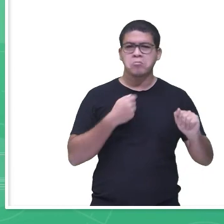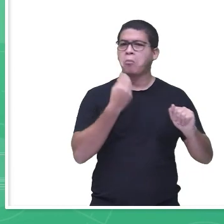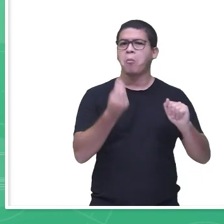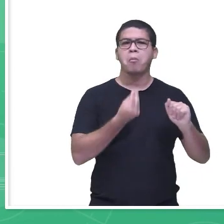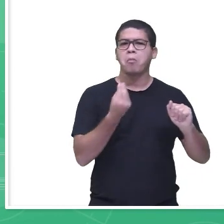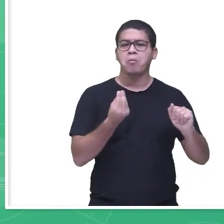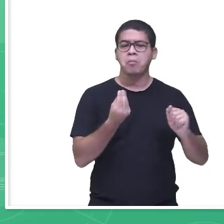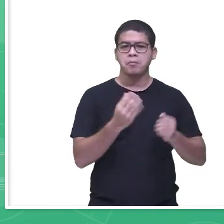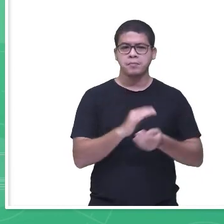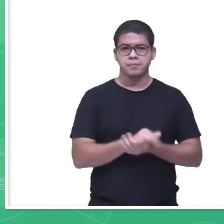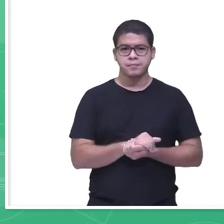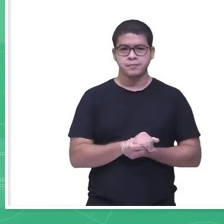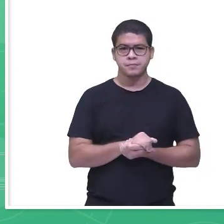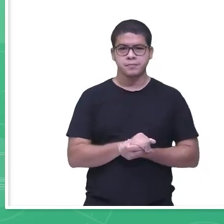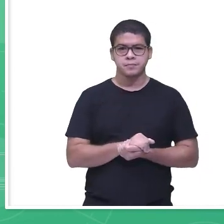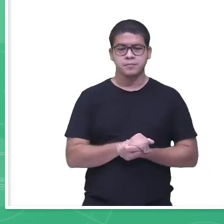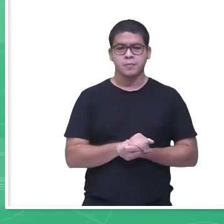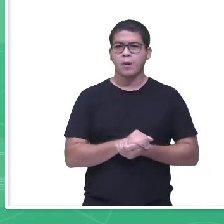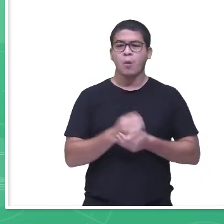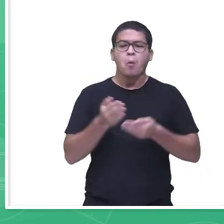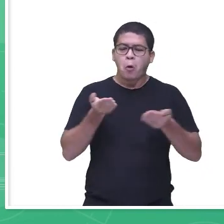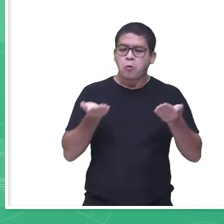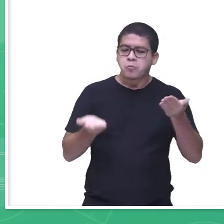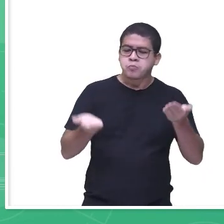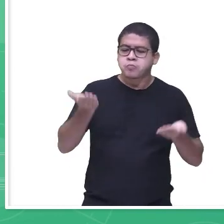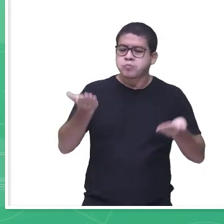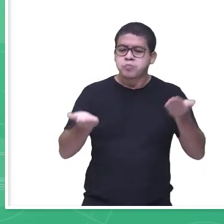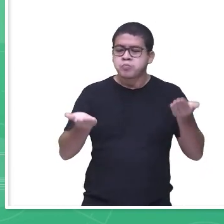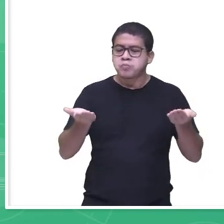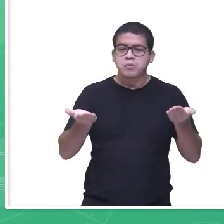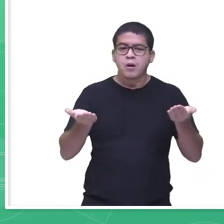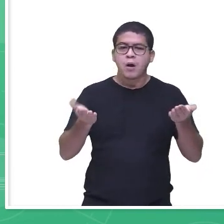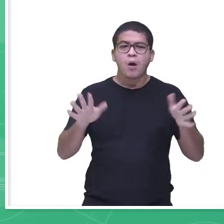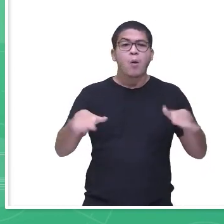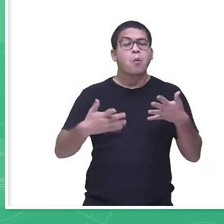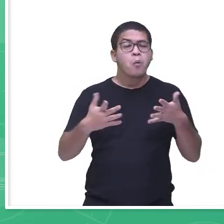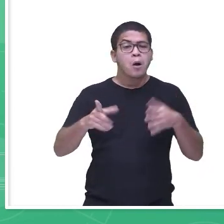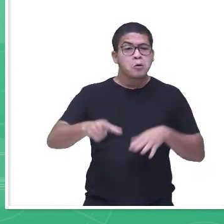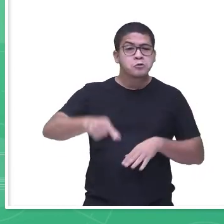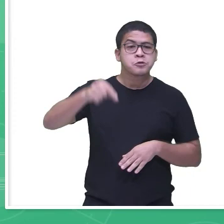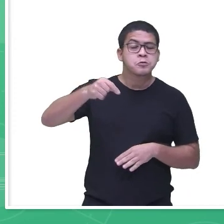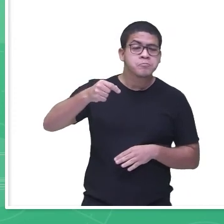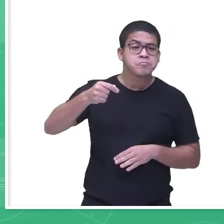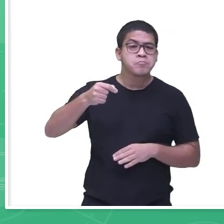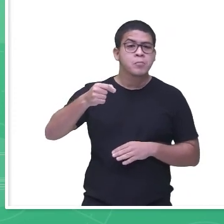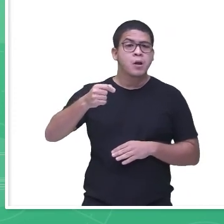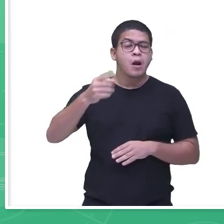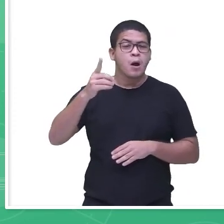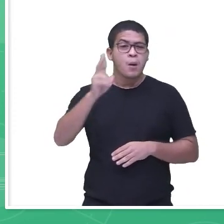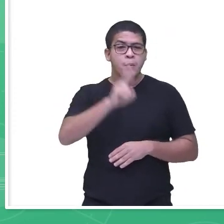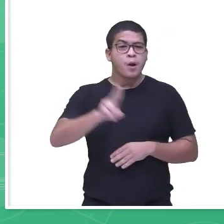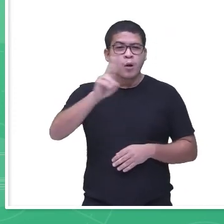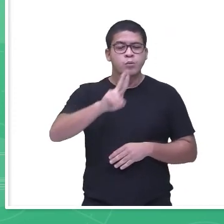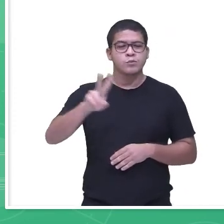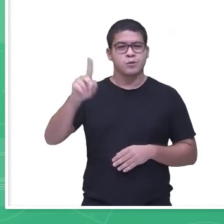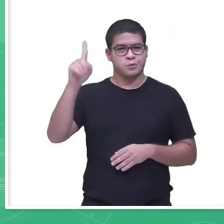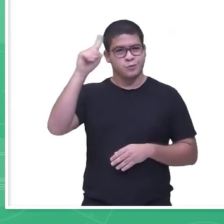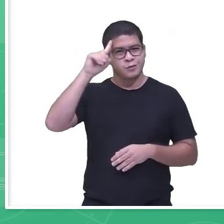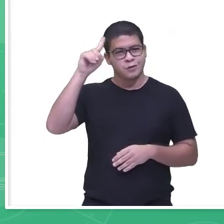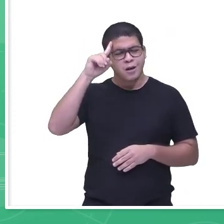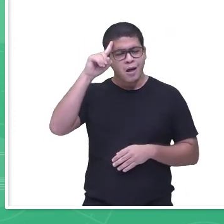usar o método socrático ou o método dos sofistas no seu dia a dia? Responderam essa daí? A questão também